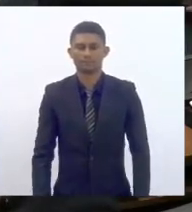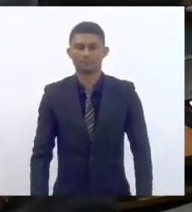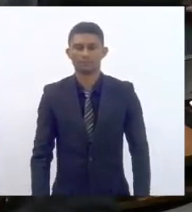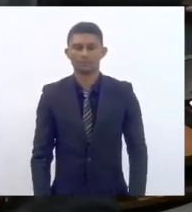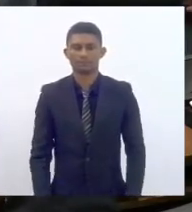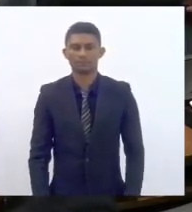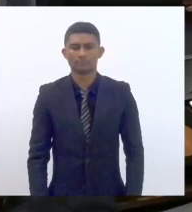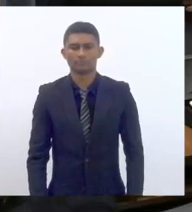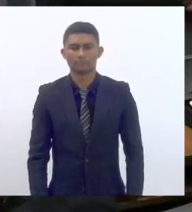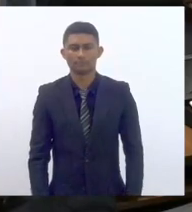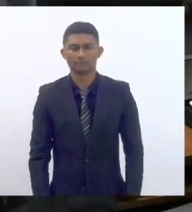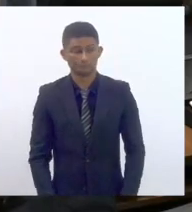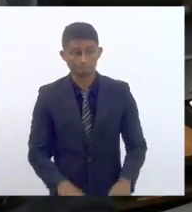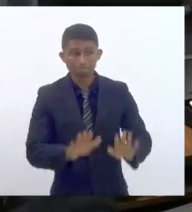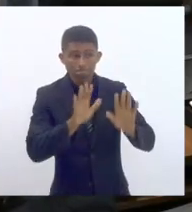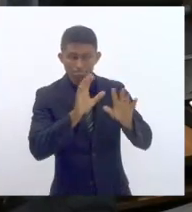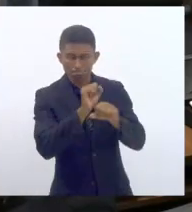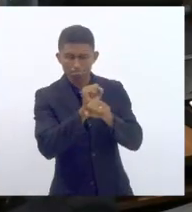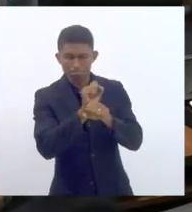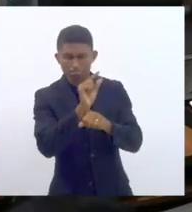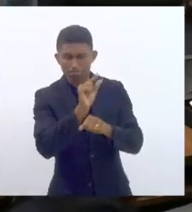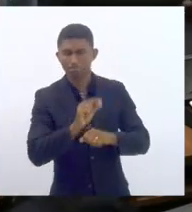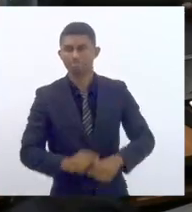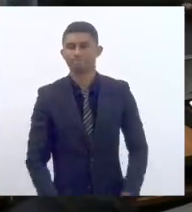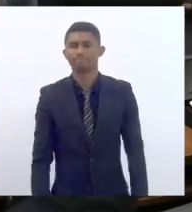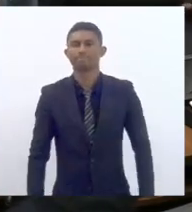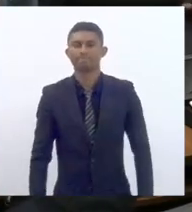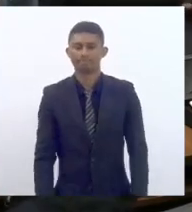O cartão, um minutinho, senhor.